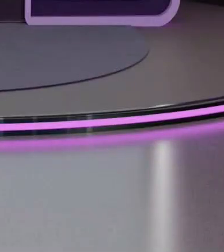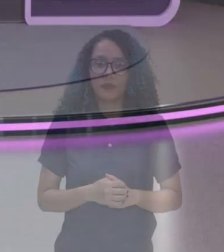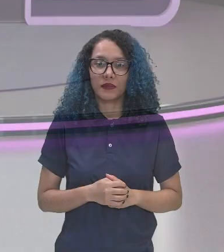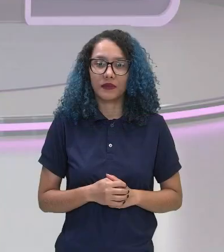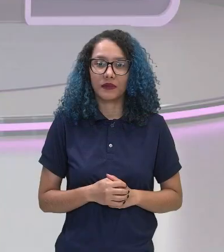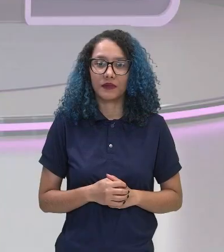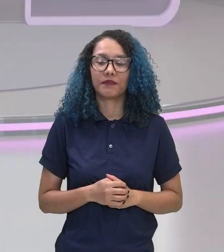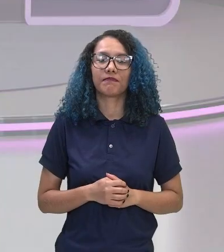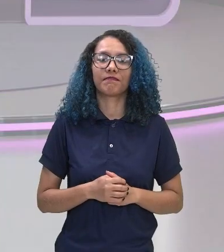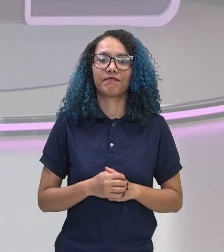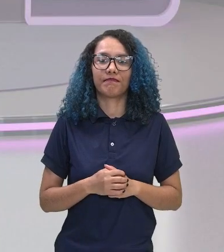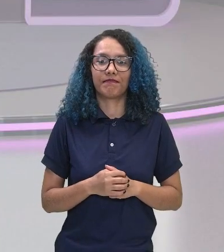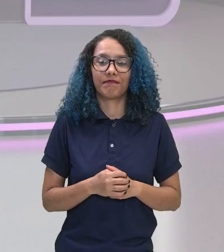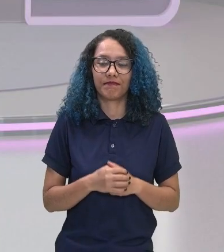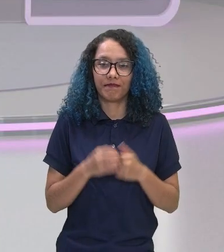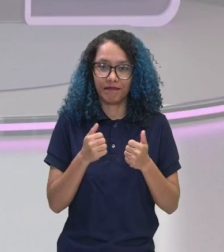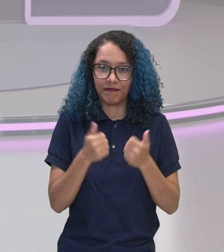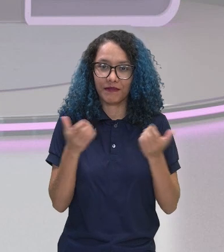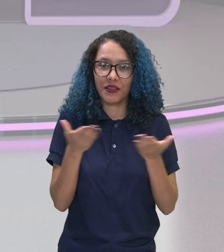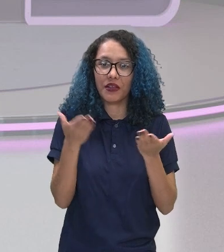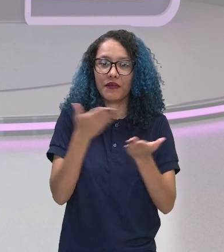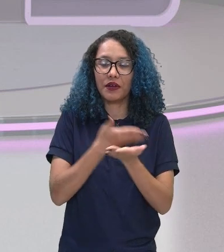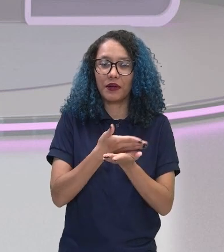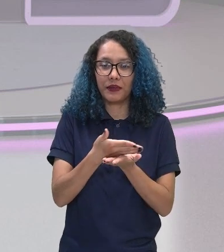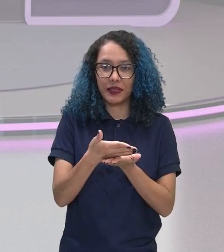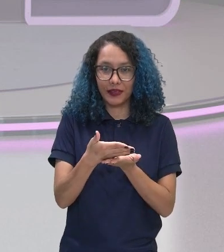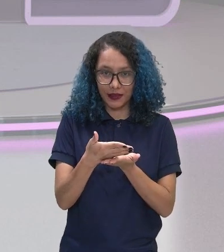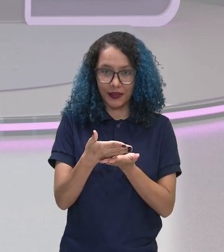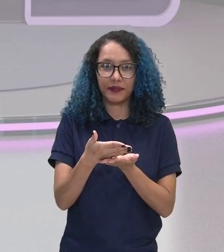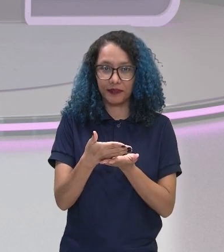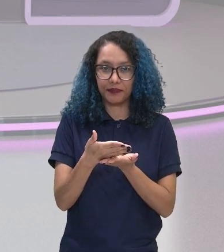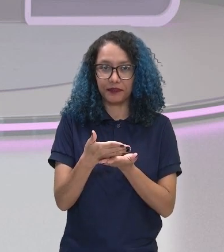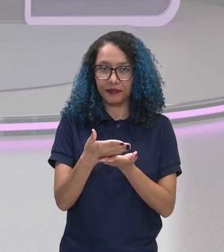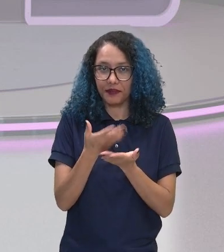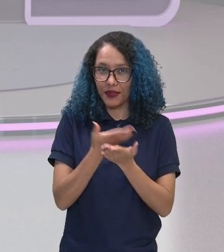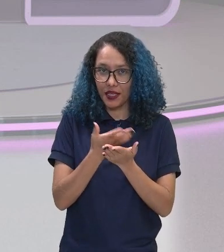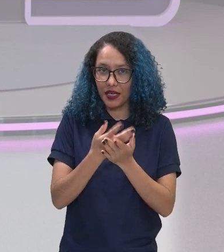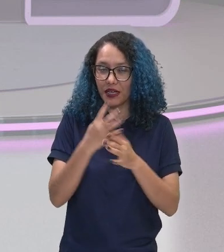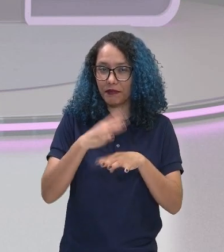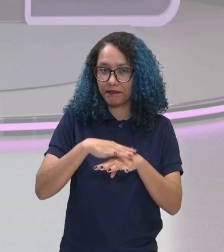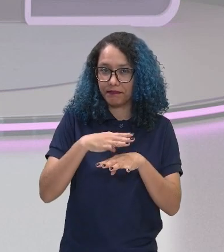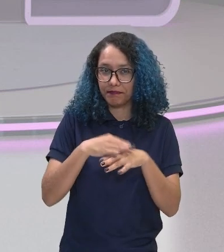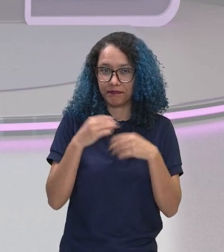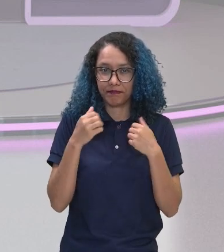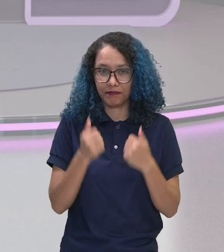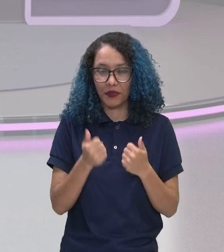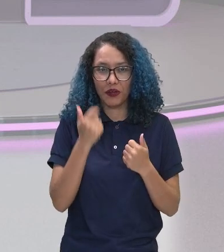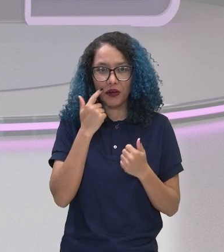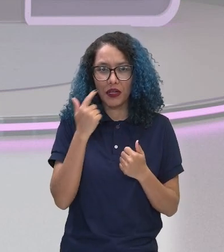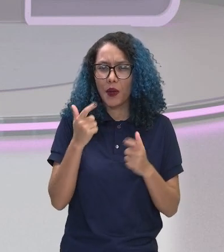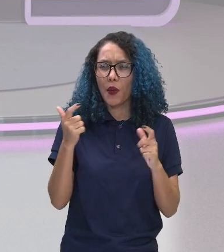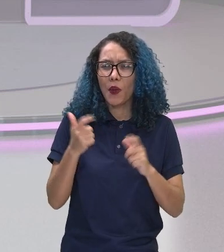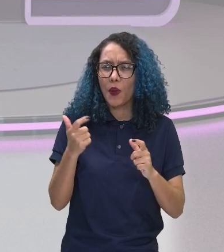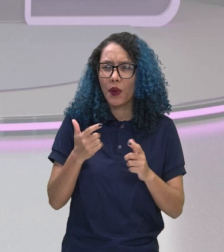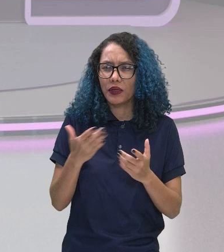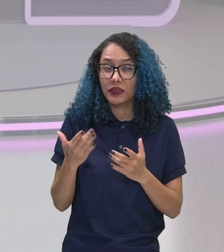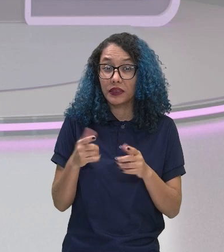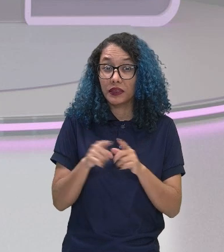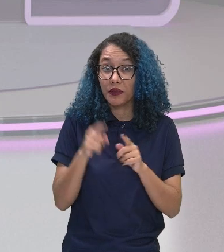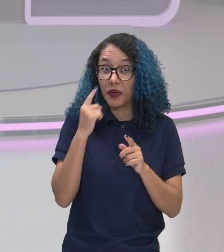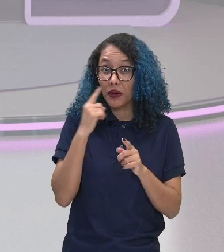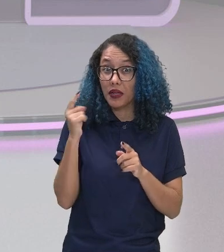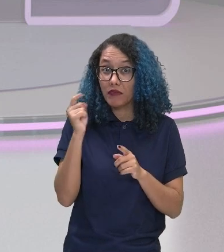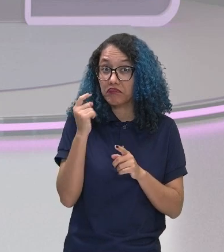Muito bem, meus queridos alunos, vamos aqui dar início na nossa aula de matemática. E olha só, olha onde o professor está e olha o que eu tenho aqui do meu